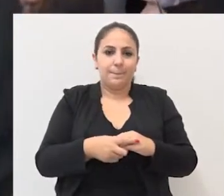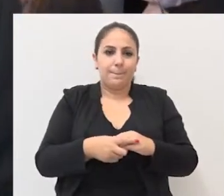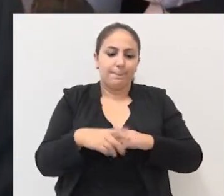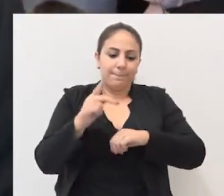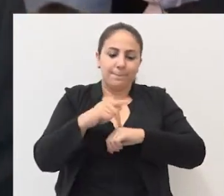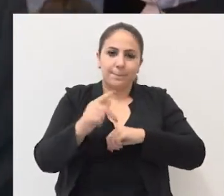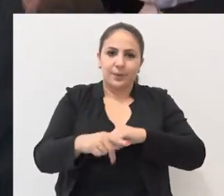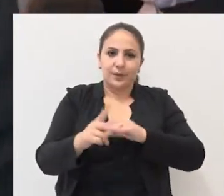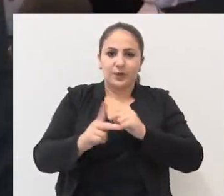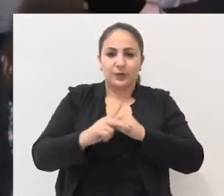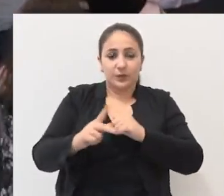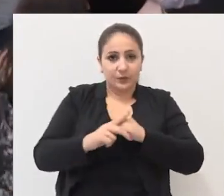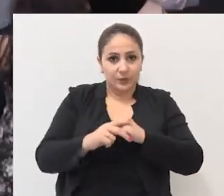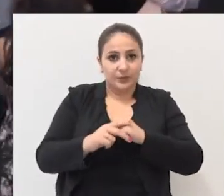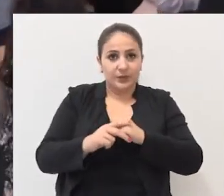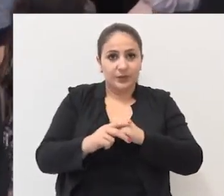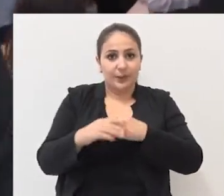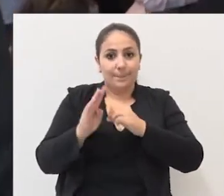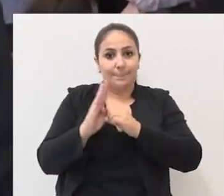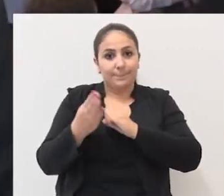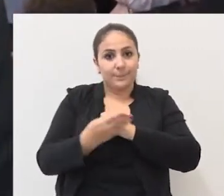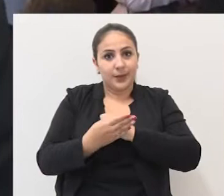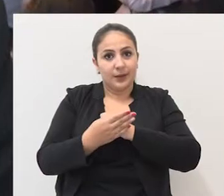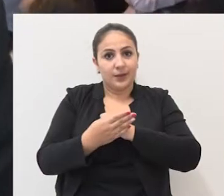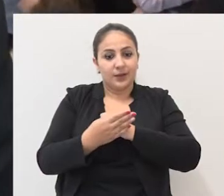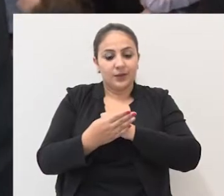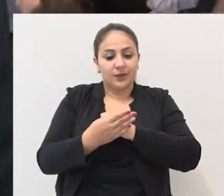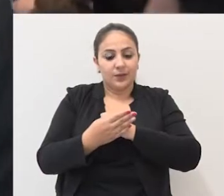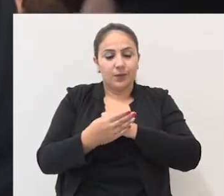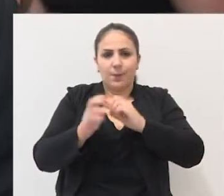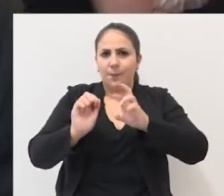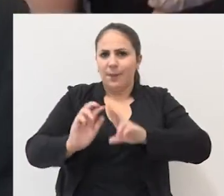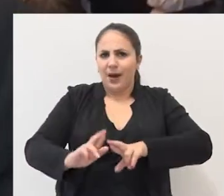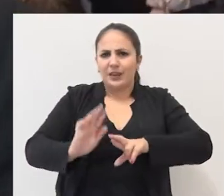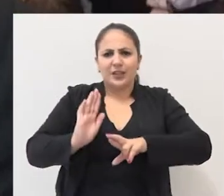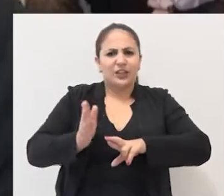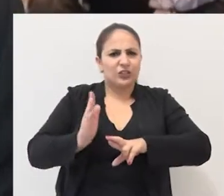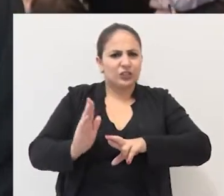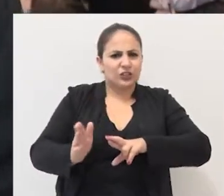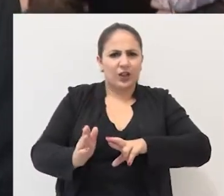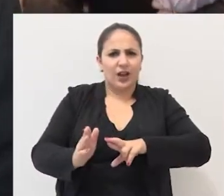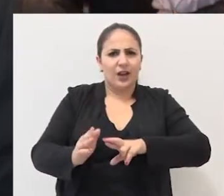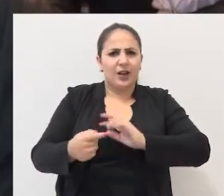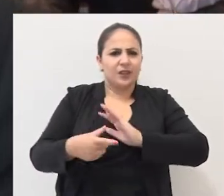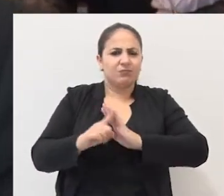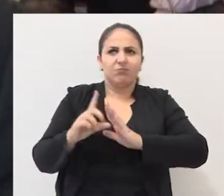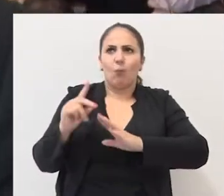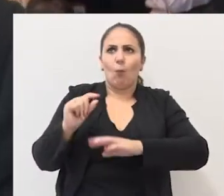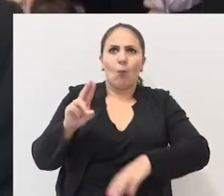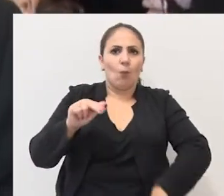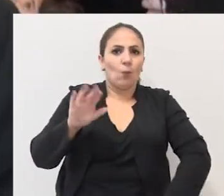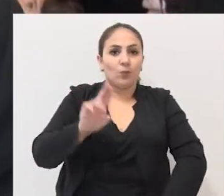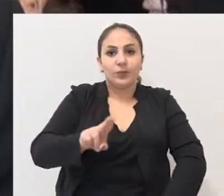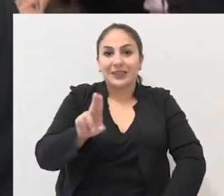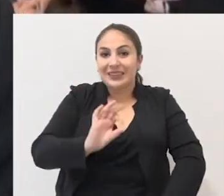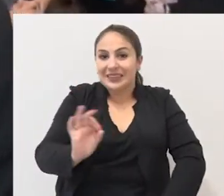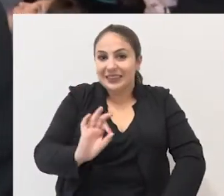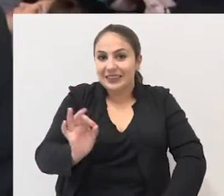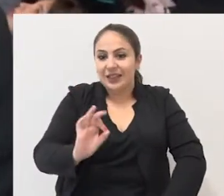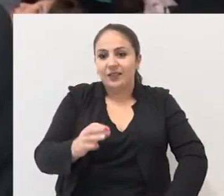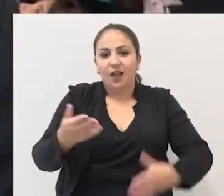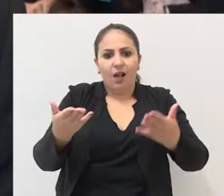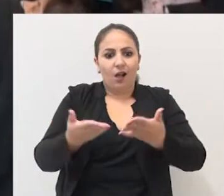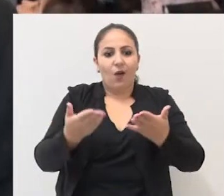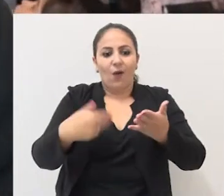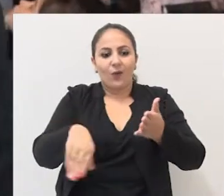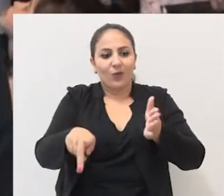Fundo, a importância para o bairro São Cristóvão, uma área que já estava sendo inútil há muitos anos e agora